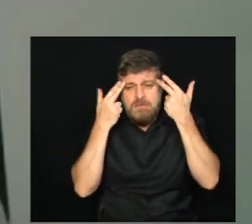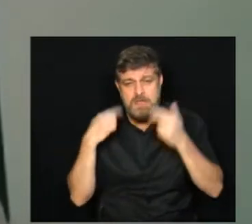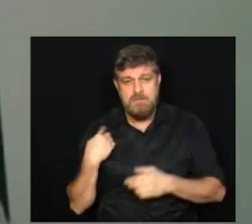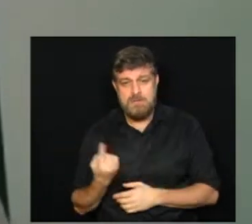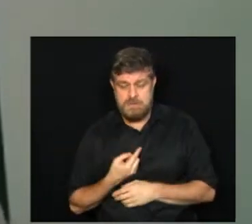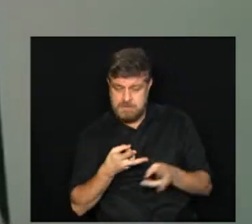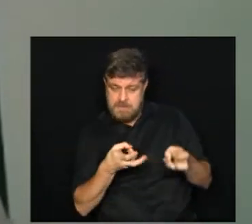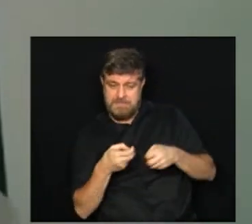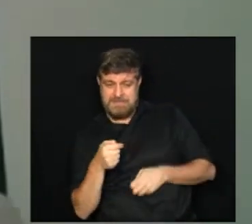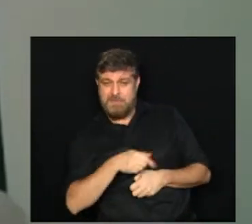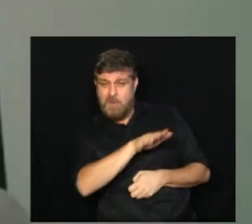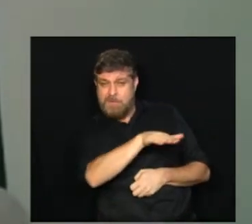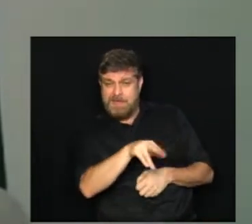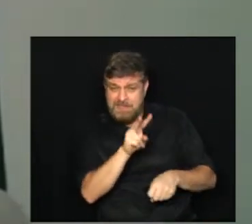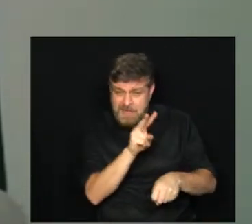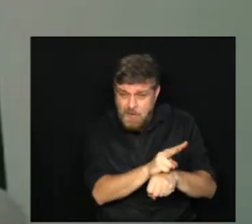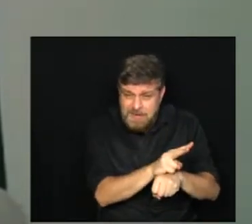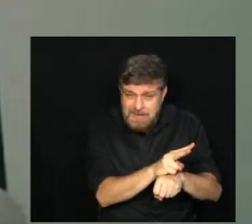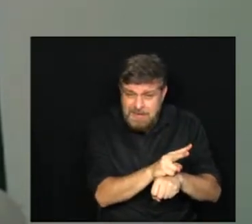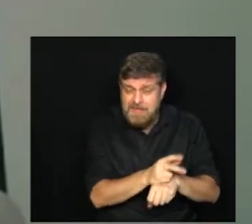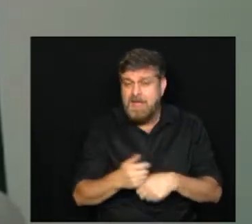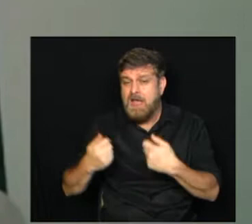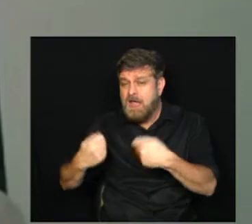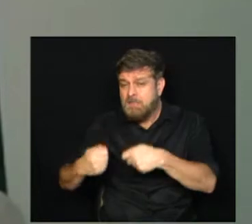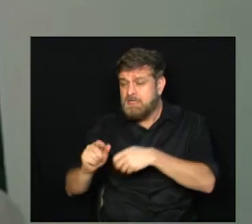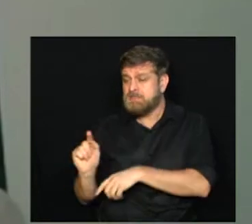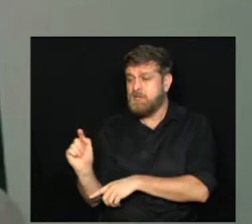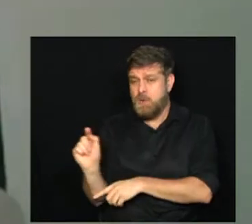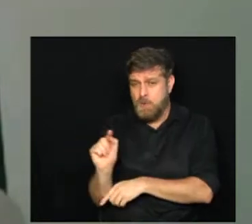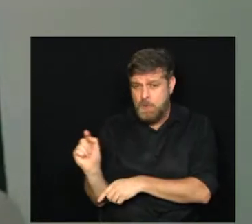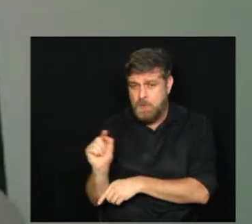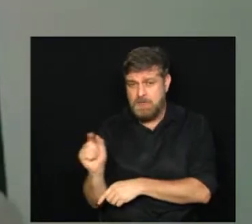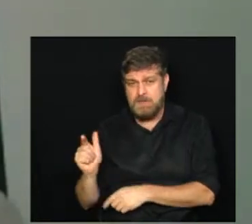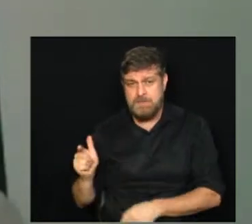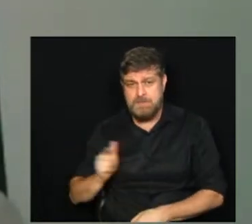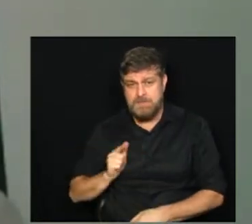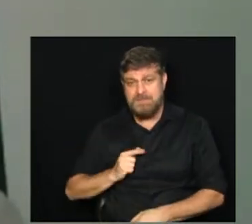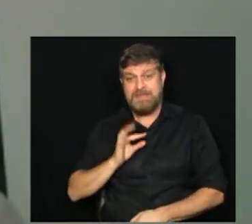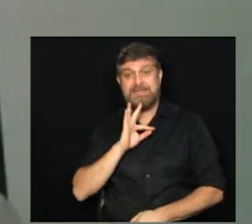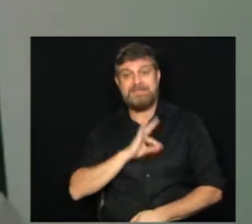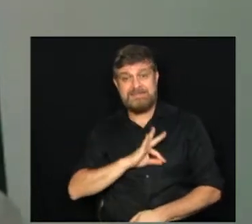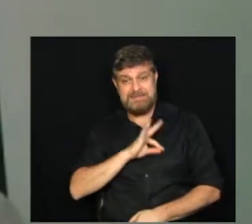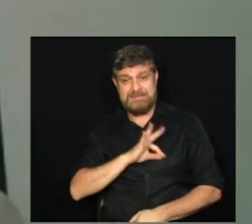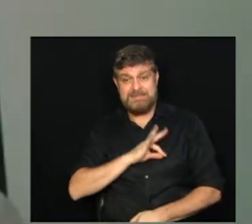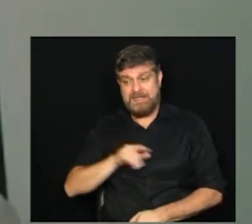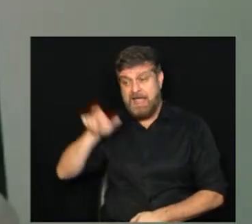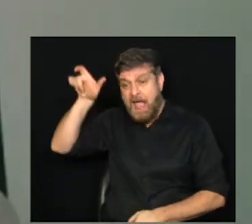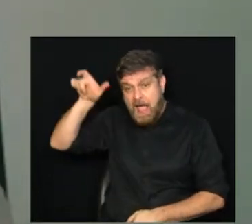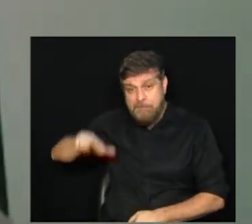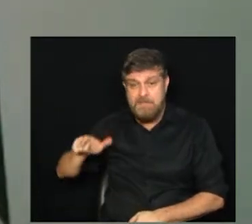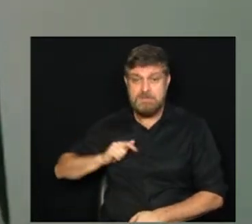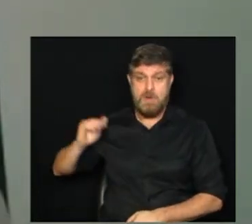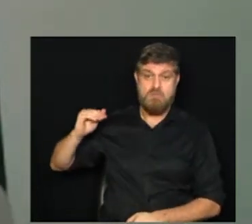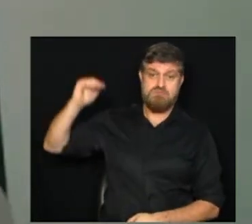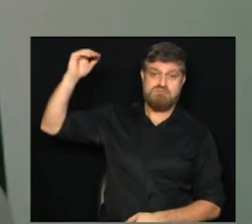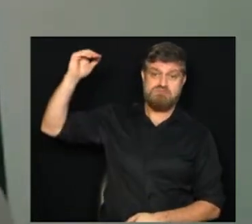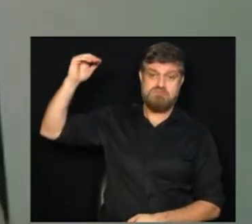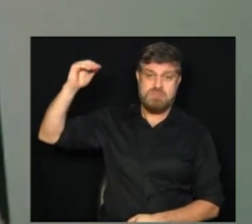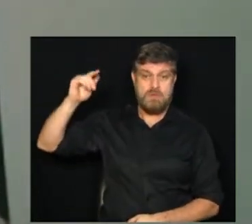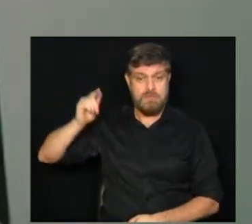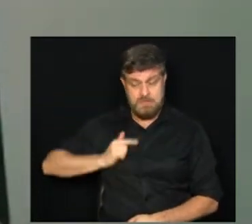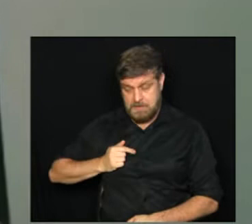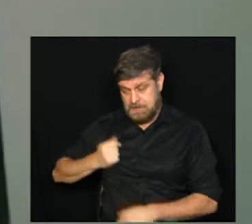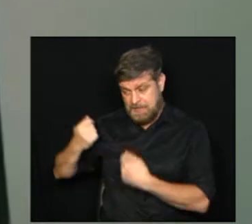da criança, a gente precisa cuidar da geração de rendas dos cuidadores dela. A gente